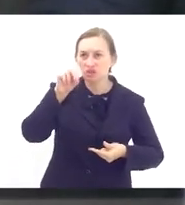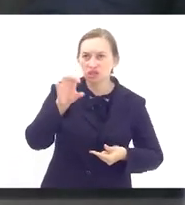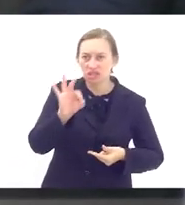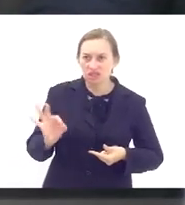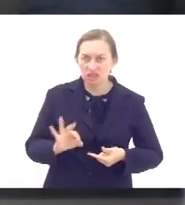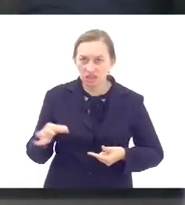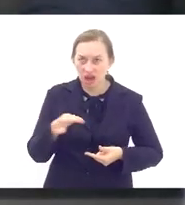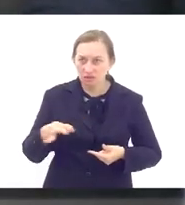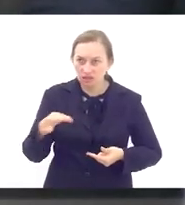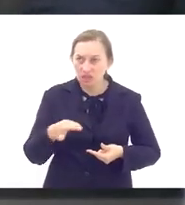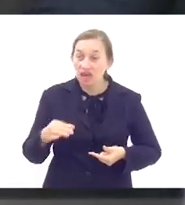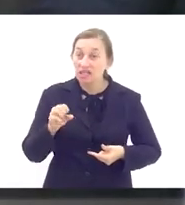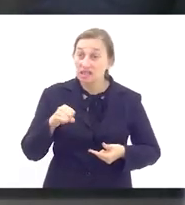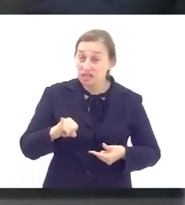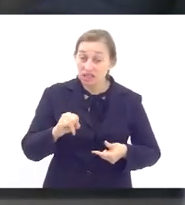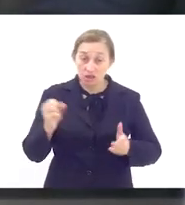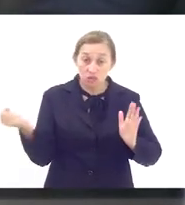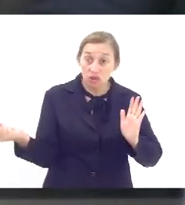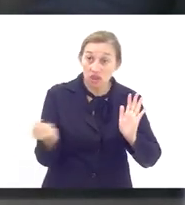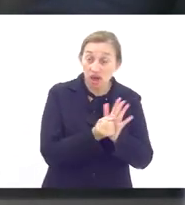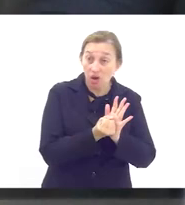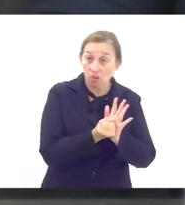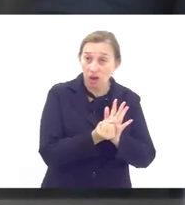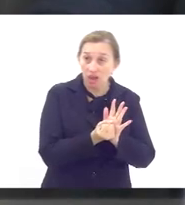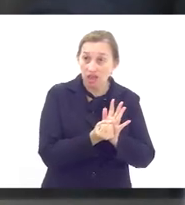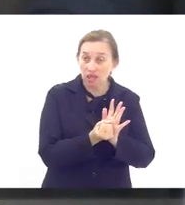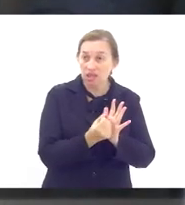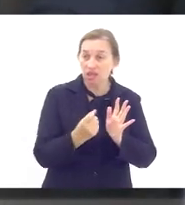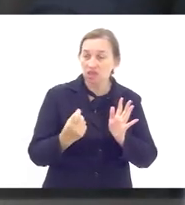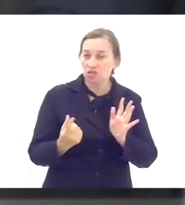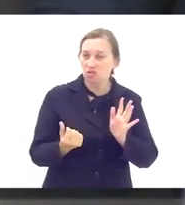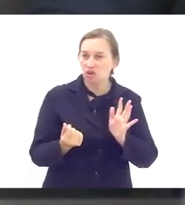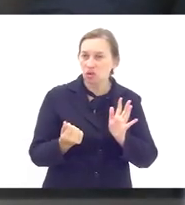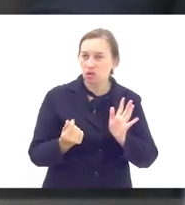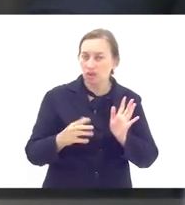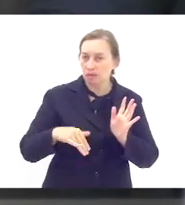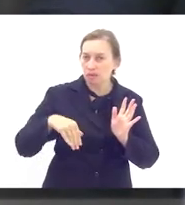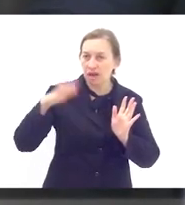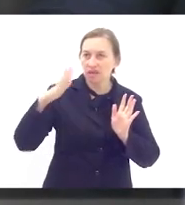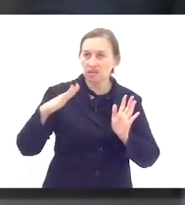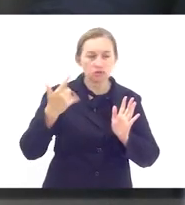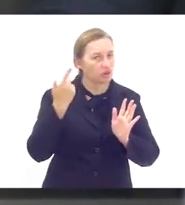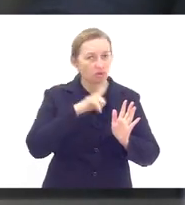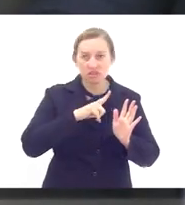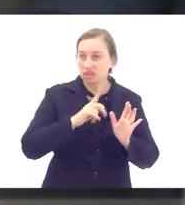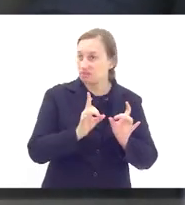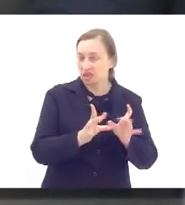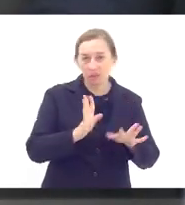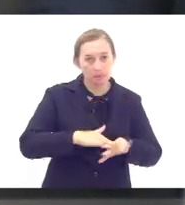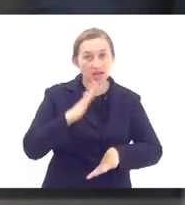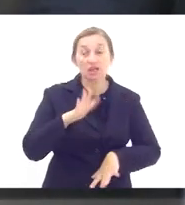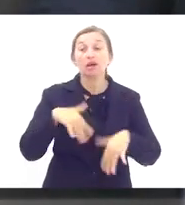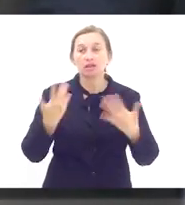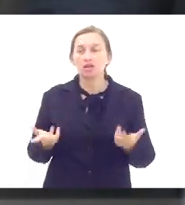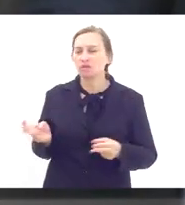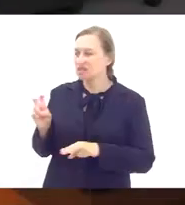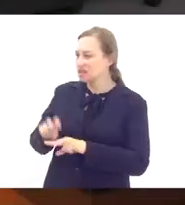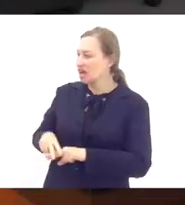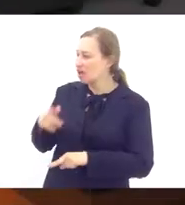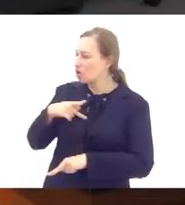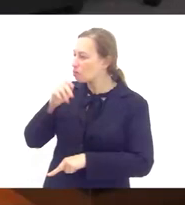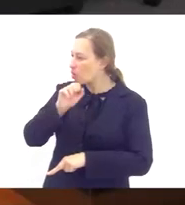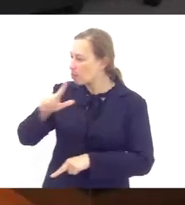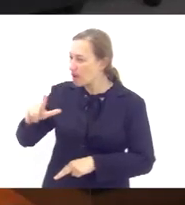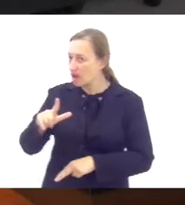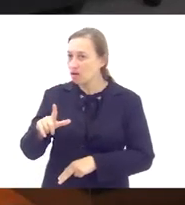se ele desenvolver um lacre que custa 2, ele não vai conseguir mais vender. Então, a gente vai sentar, eu, Pobel, Tandi,